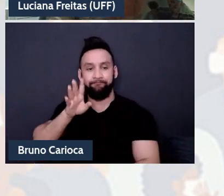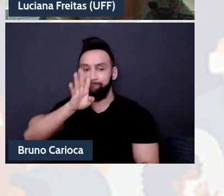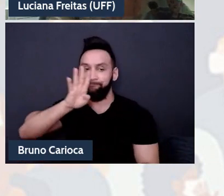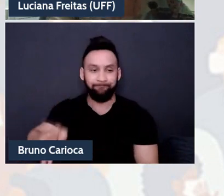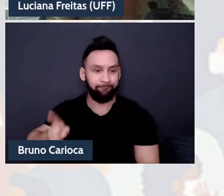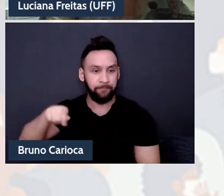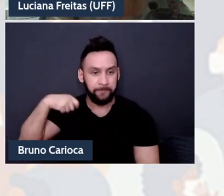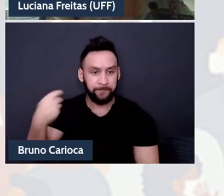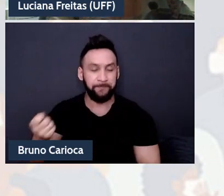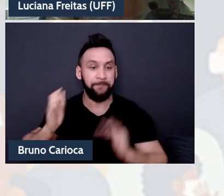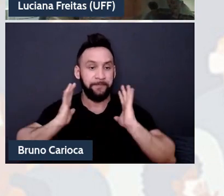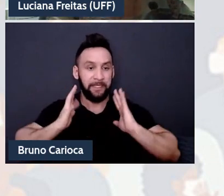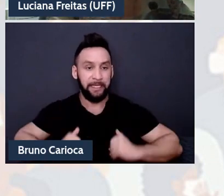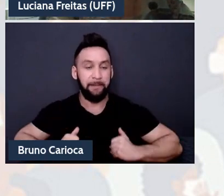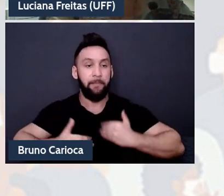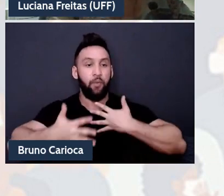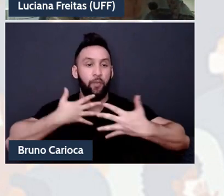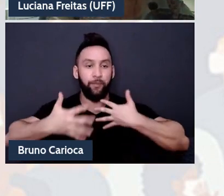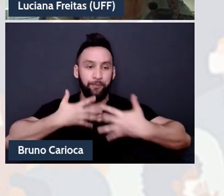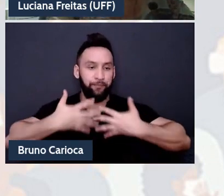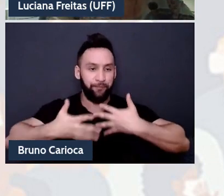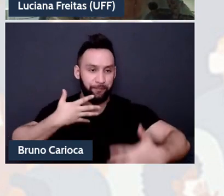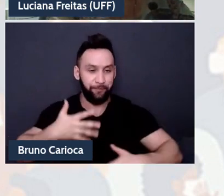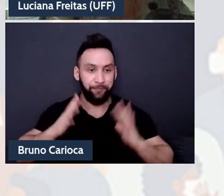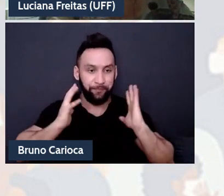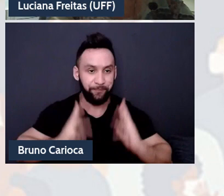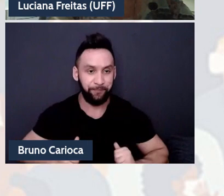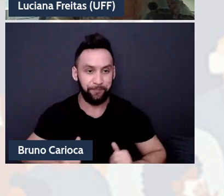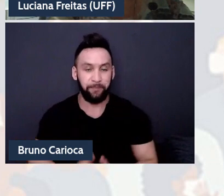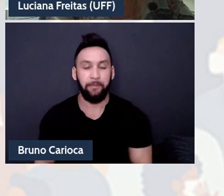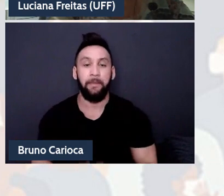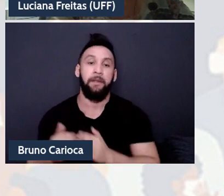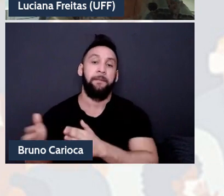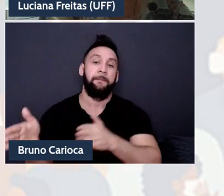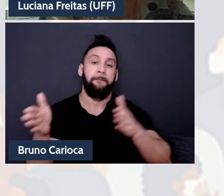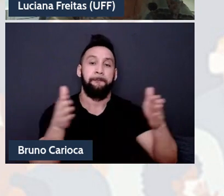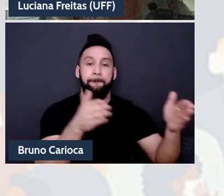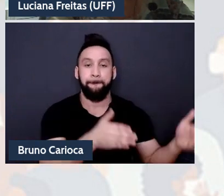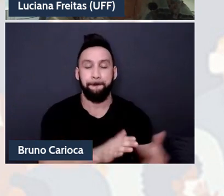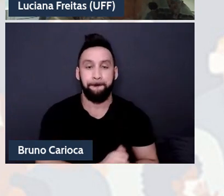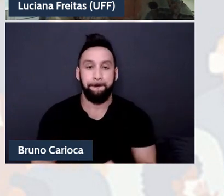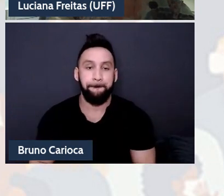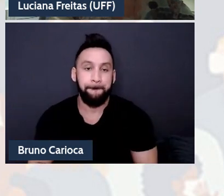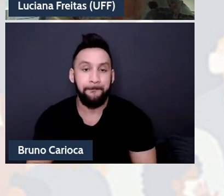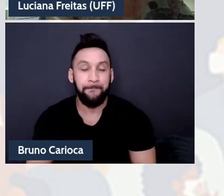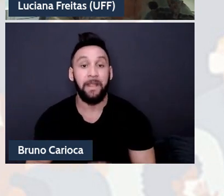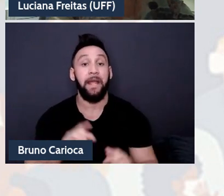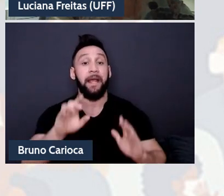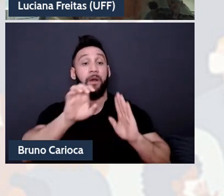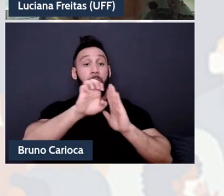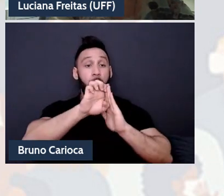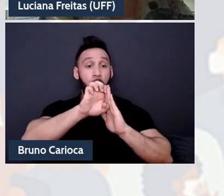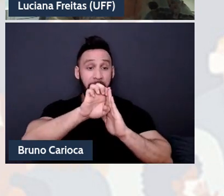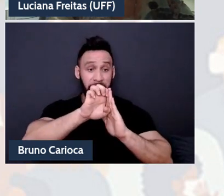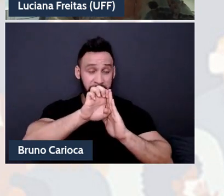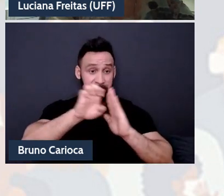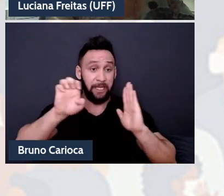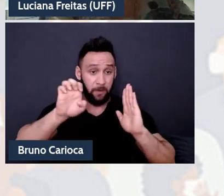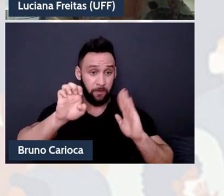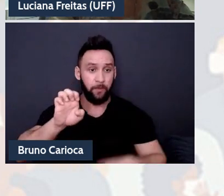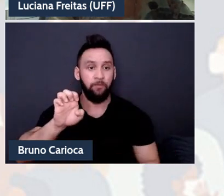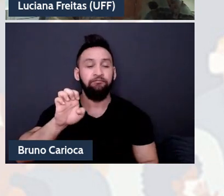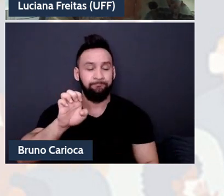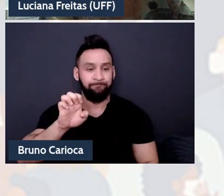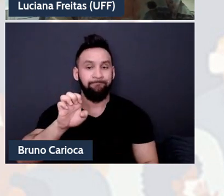Nós tivemos o chamamento para consulta pública do novo Enem.